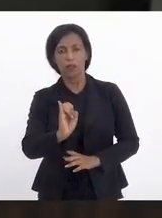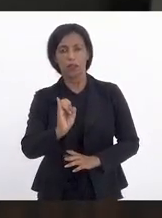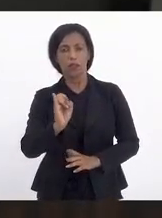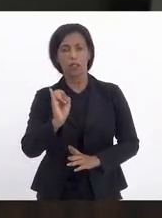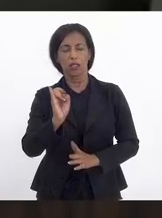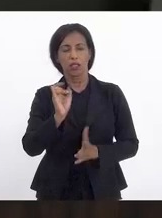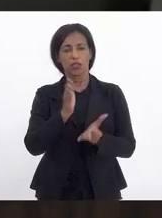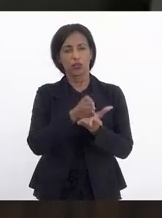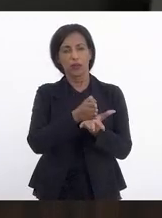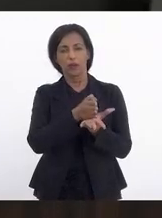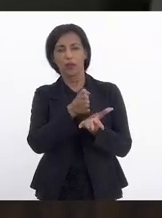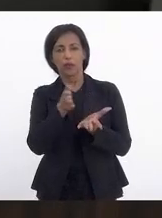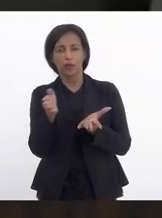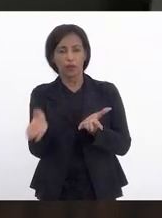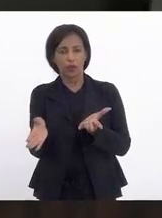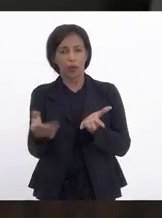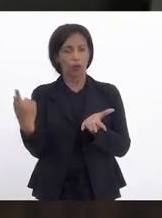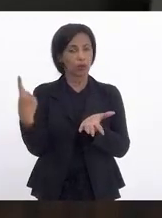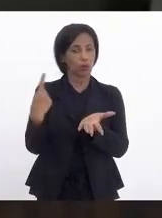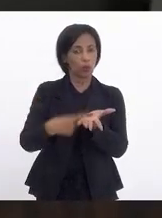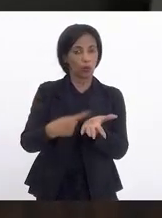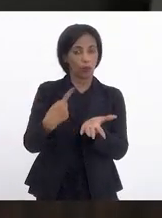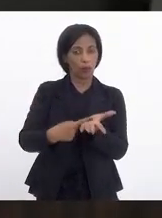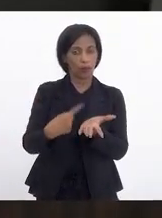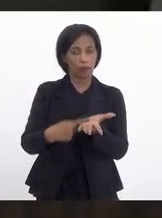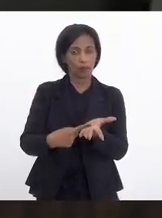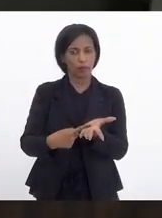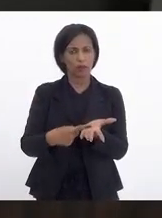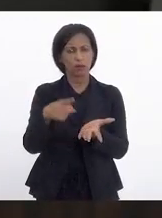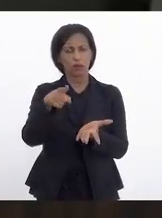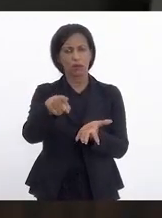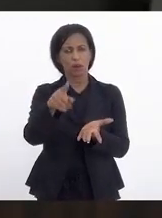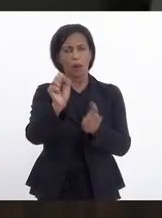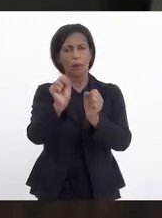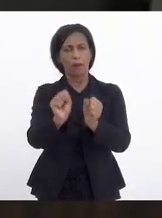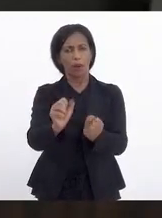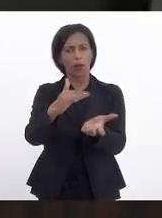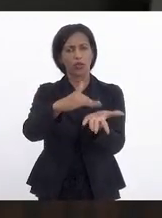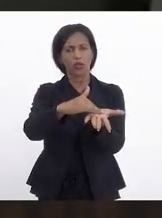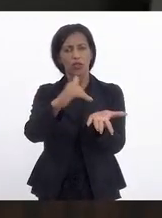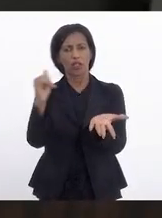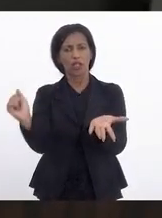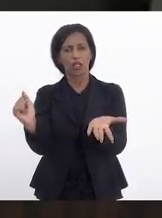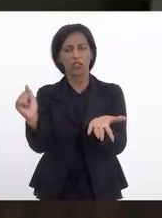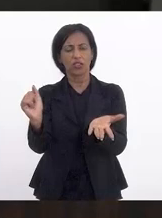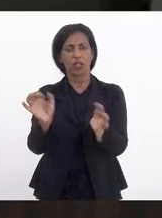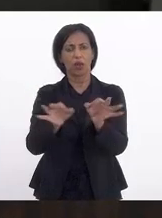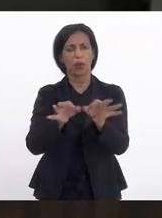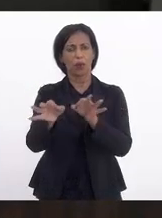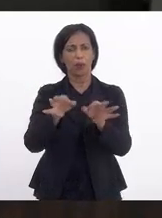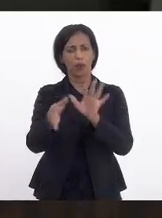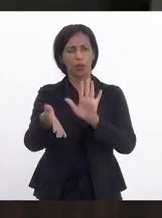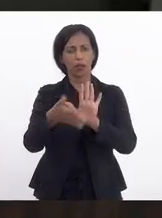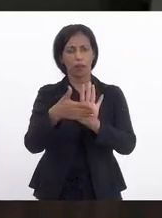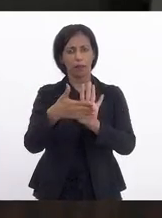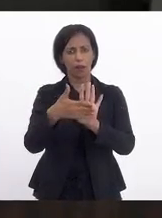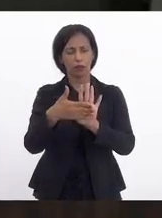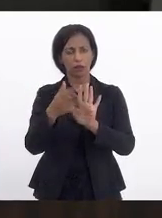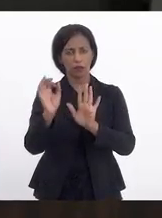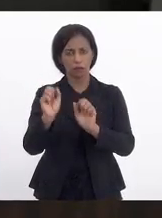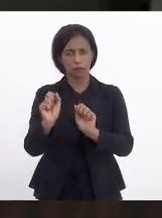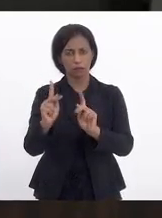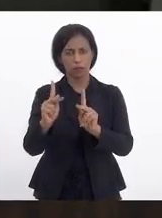fora do compromisso vossa excelência poderá retirar de pauta o projeto tão de